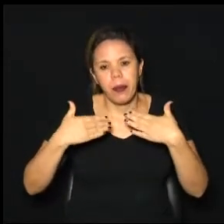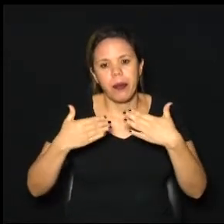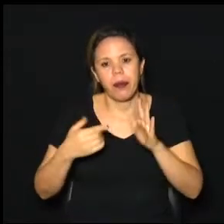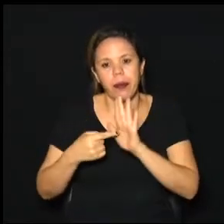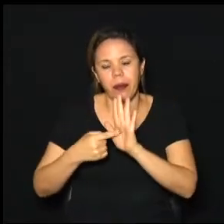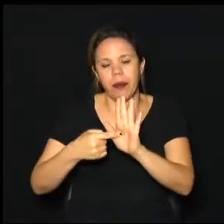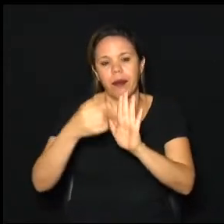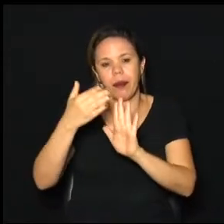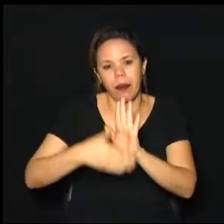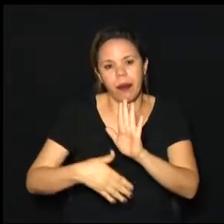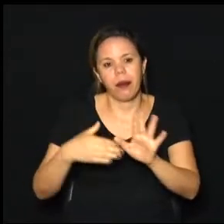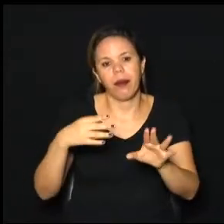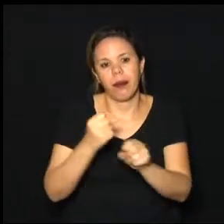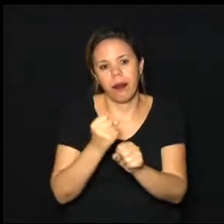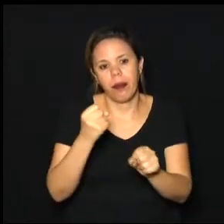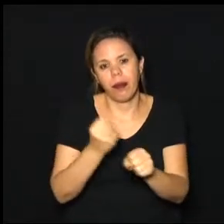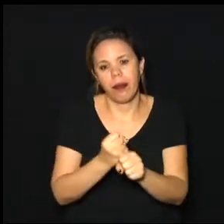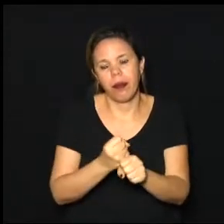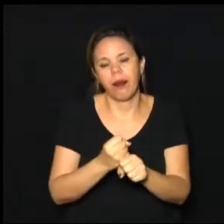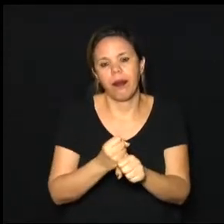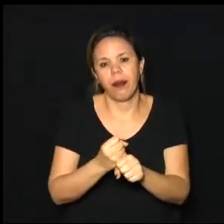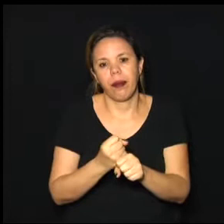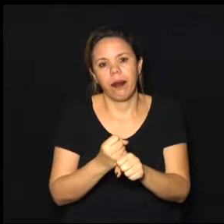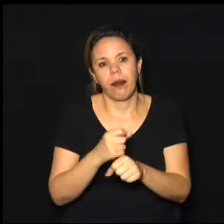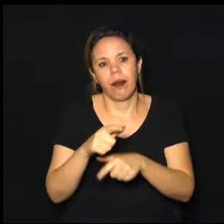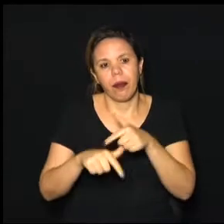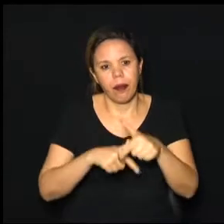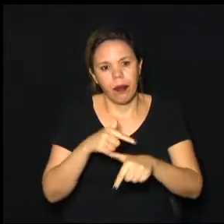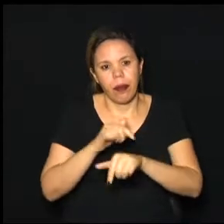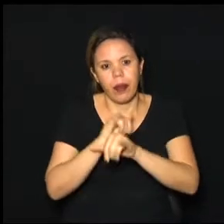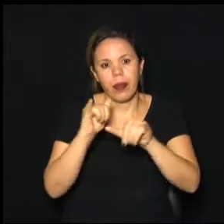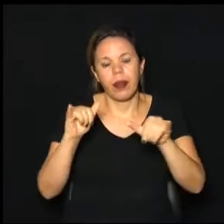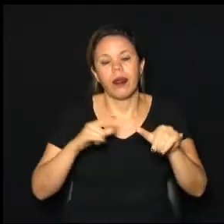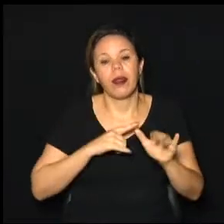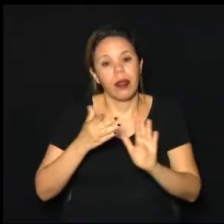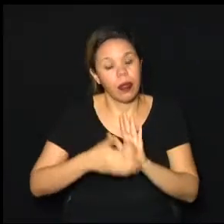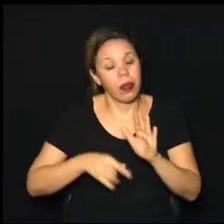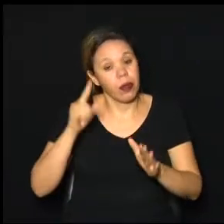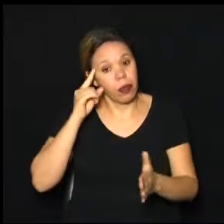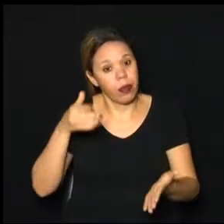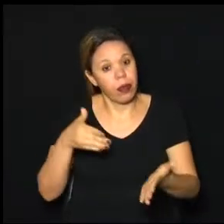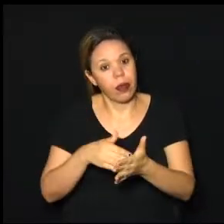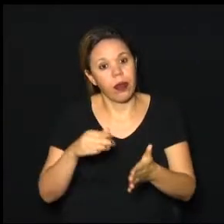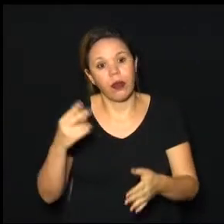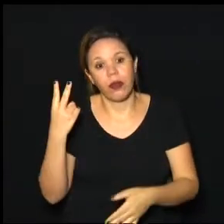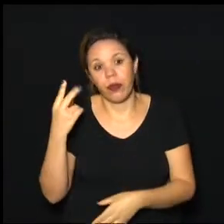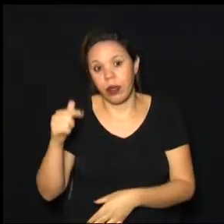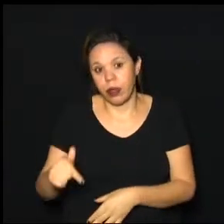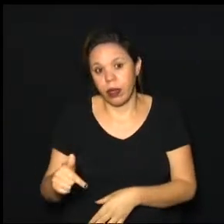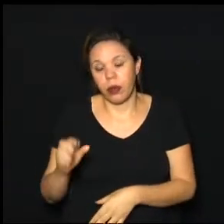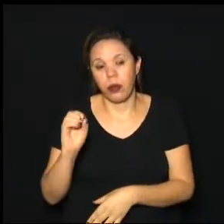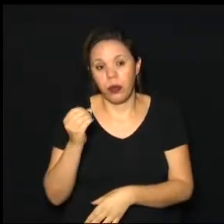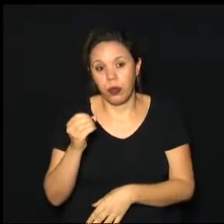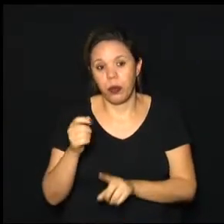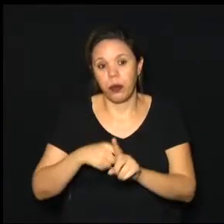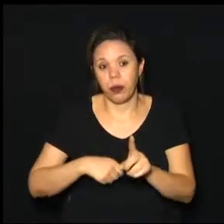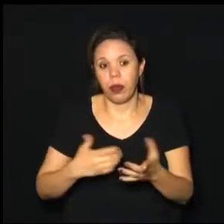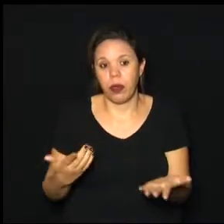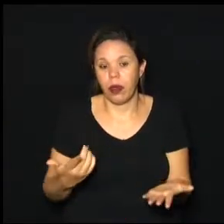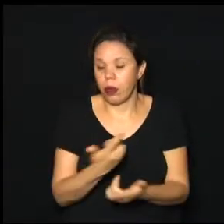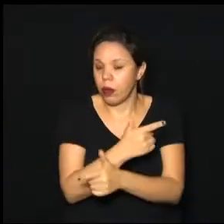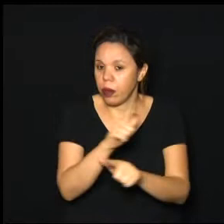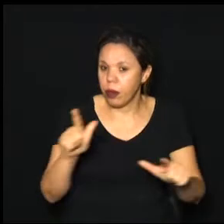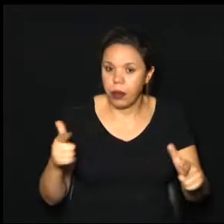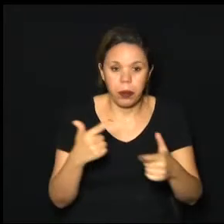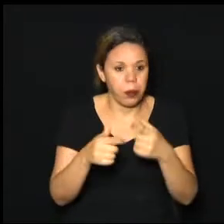as contas parciais dessa campanha, e isso tem uma data limite, que é o dia 27 de outubro, para que não haja aí nenhum